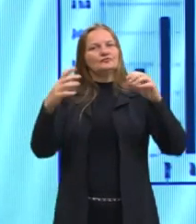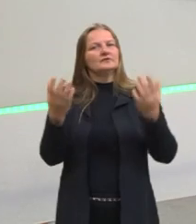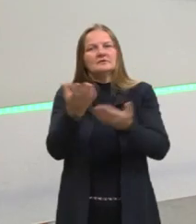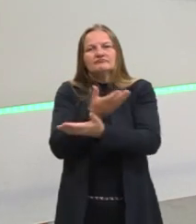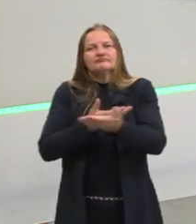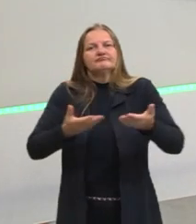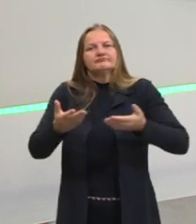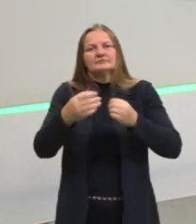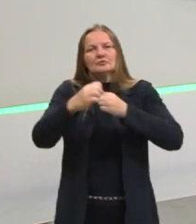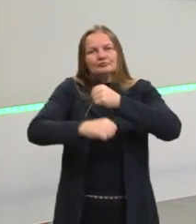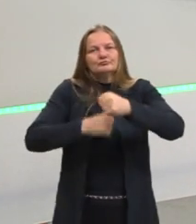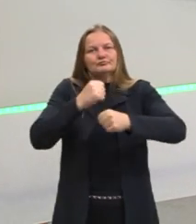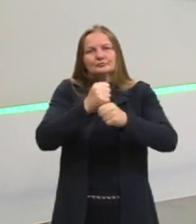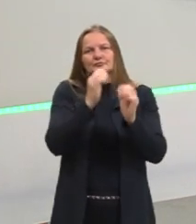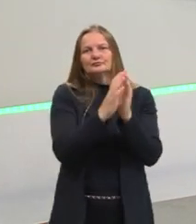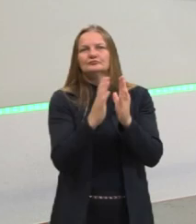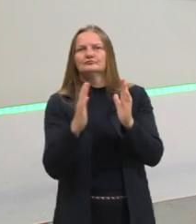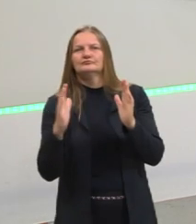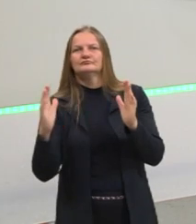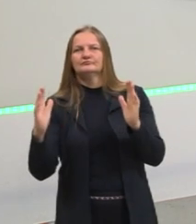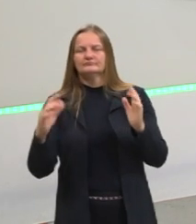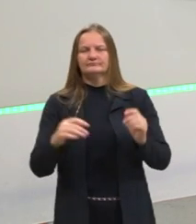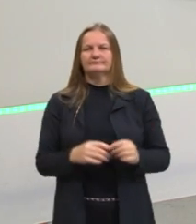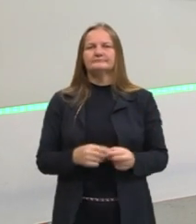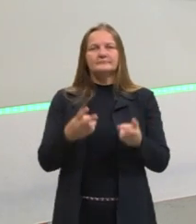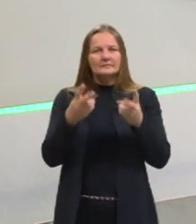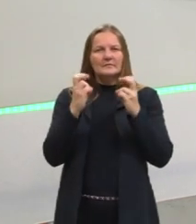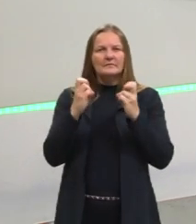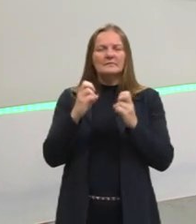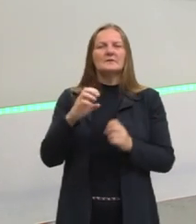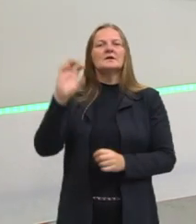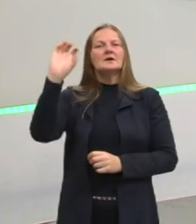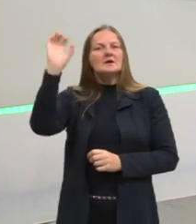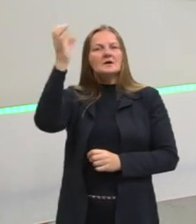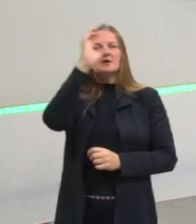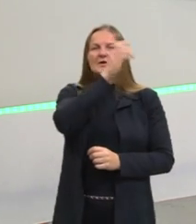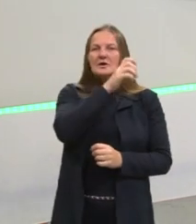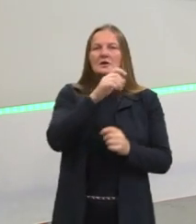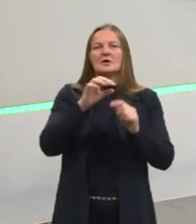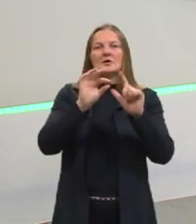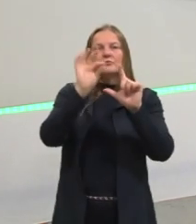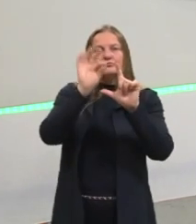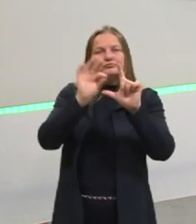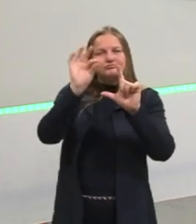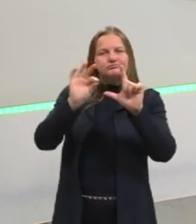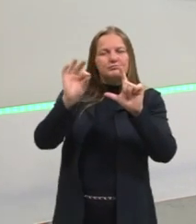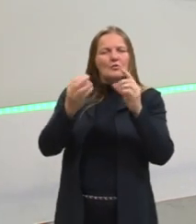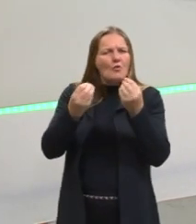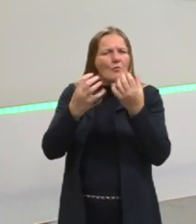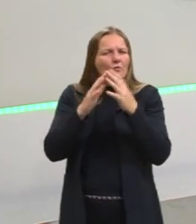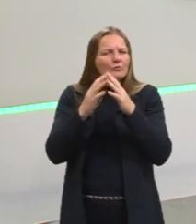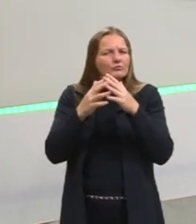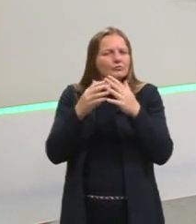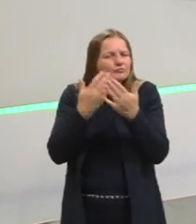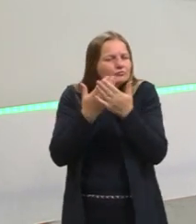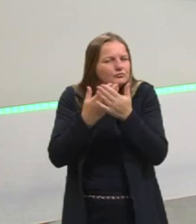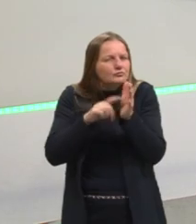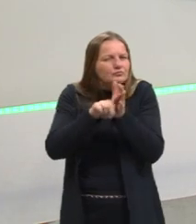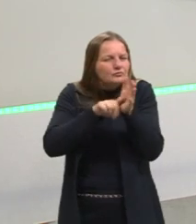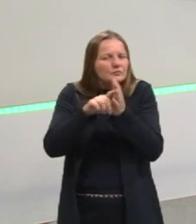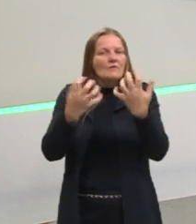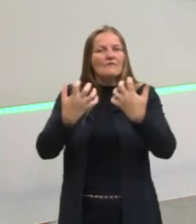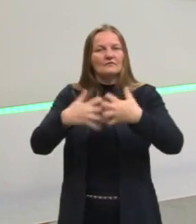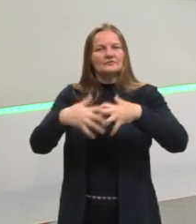inteiro tá a gurizada então a gente vê dessa maneira climograma serve para isso para a gente entender como que esse clima aí